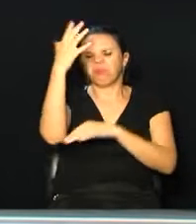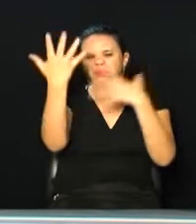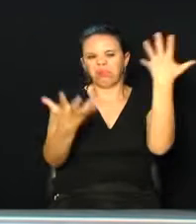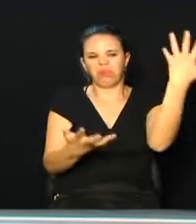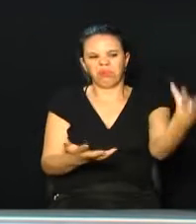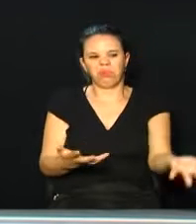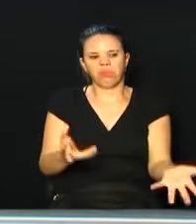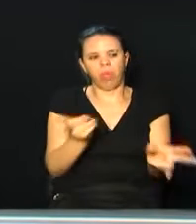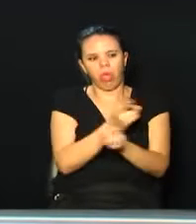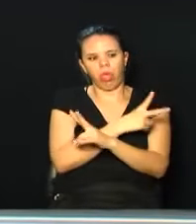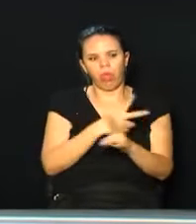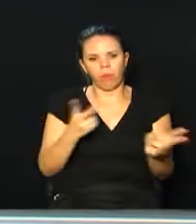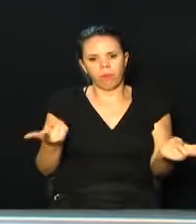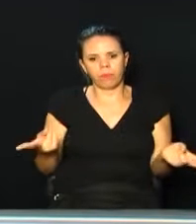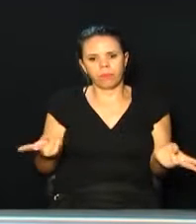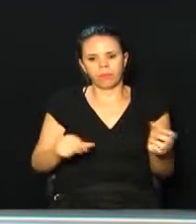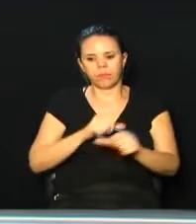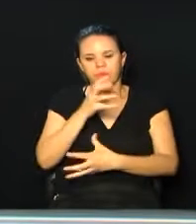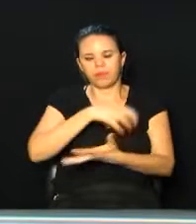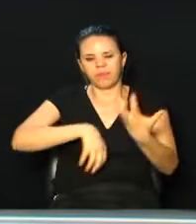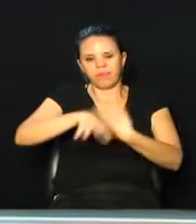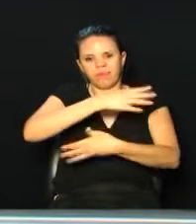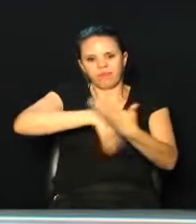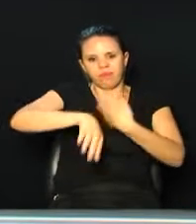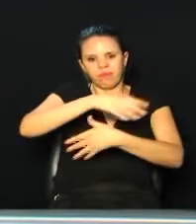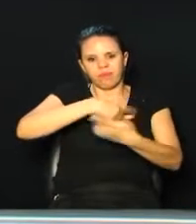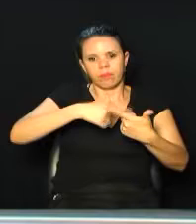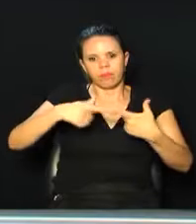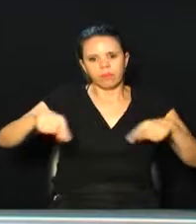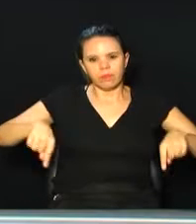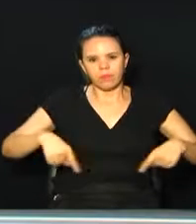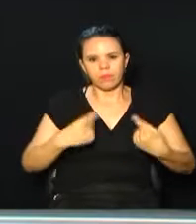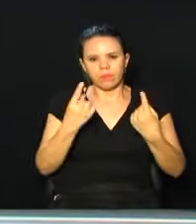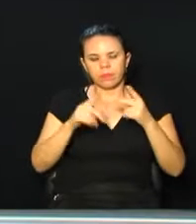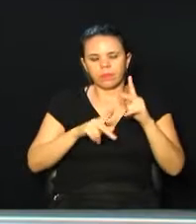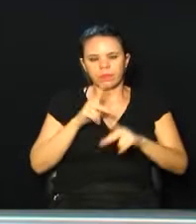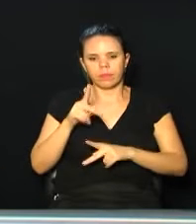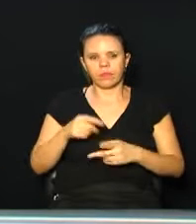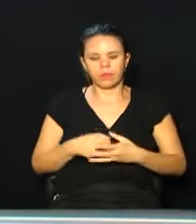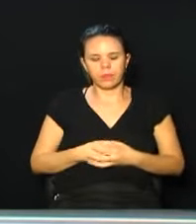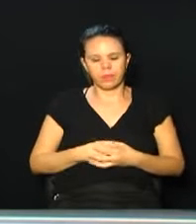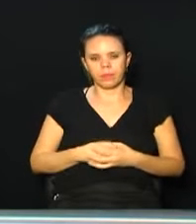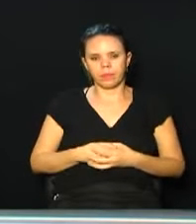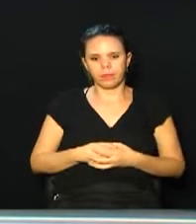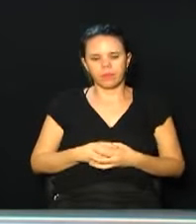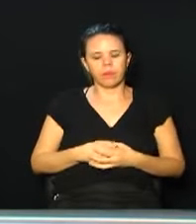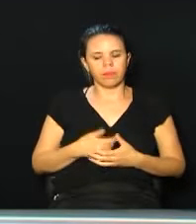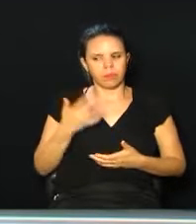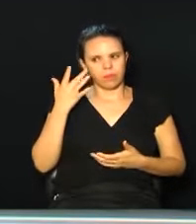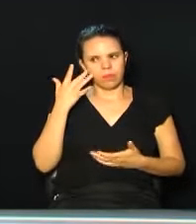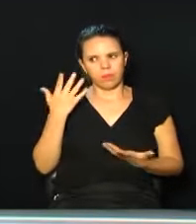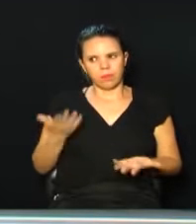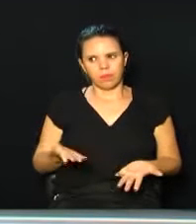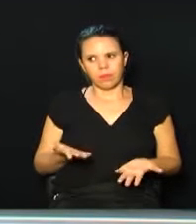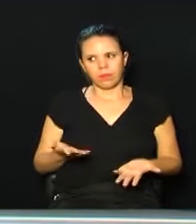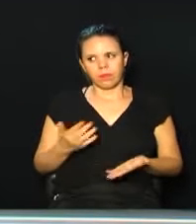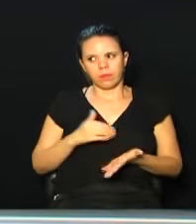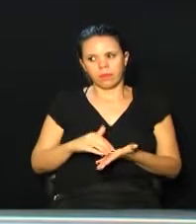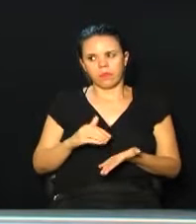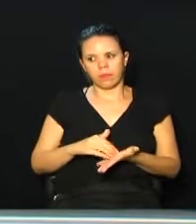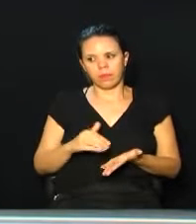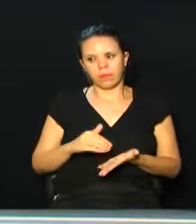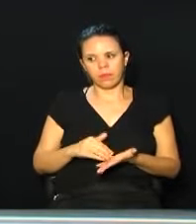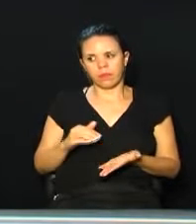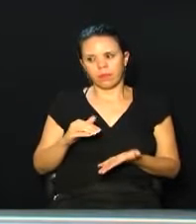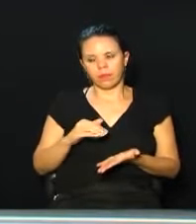os ventos, vira um desafio muito grande para todo mundo aí. Eu acredito que o secretário